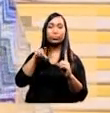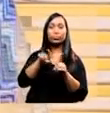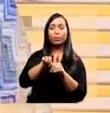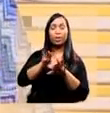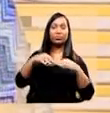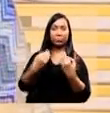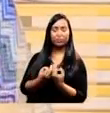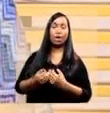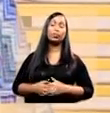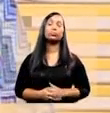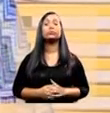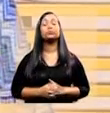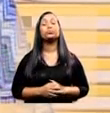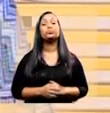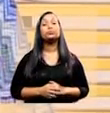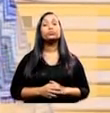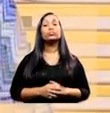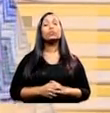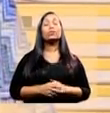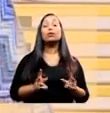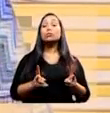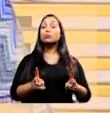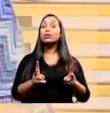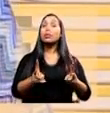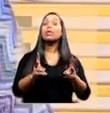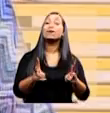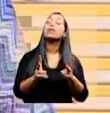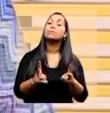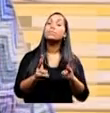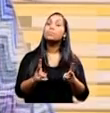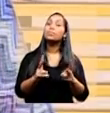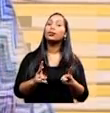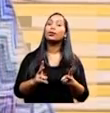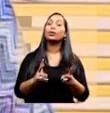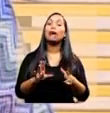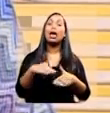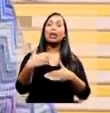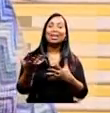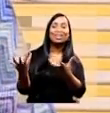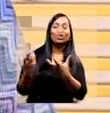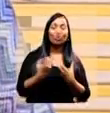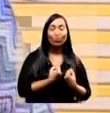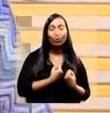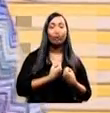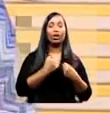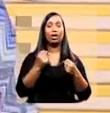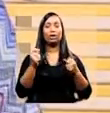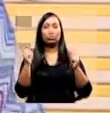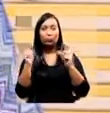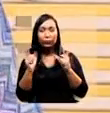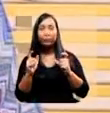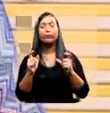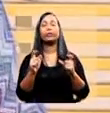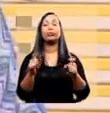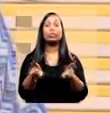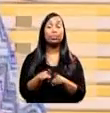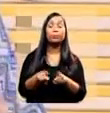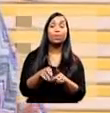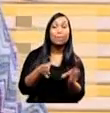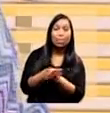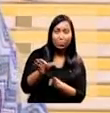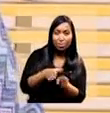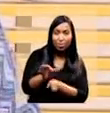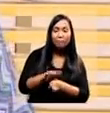os familiares. E há sempre essa tentativa, né, de, além de acolher, de ouvir,